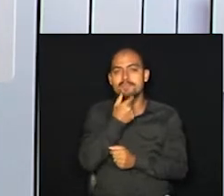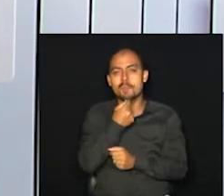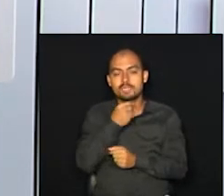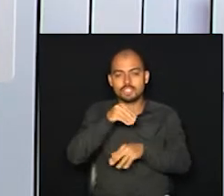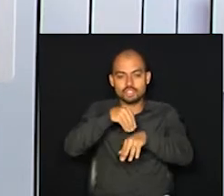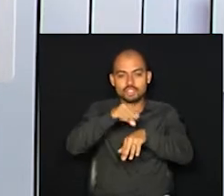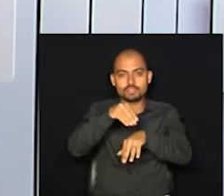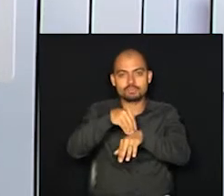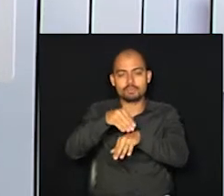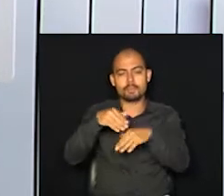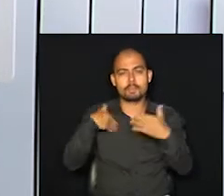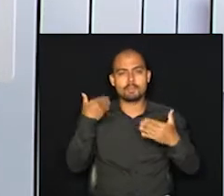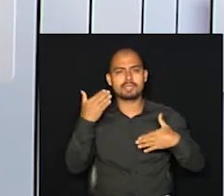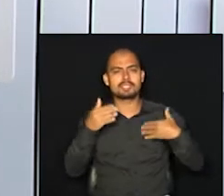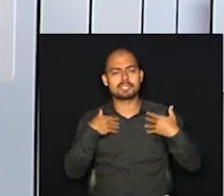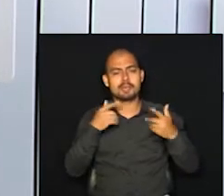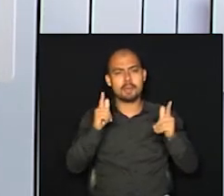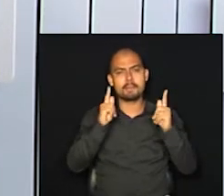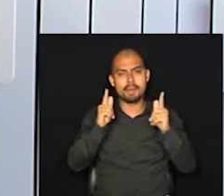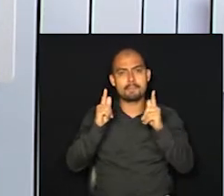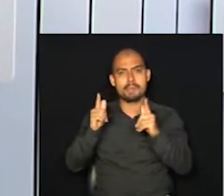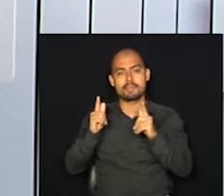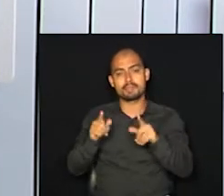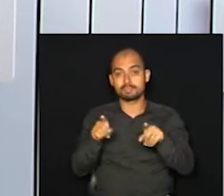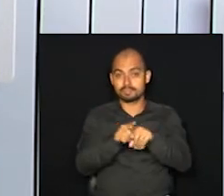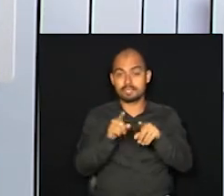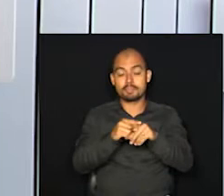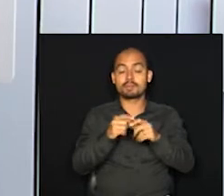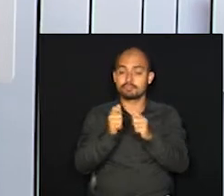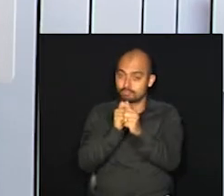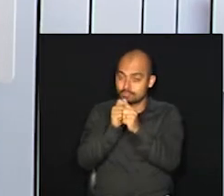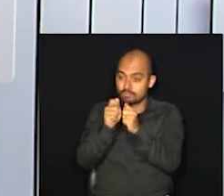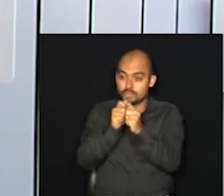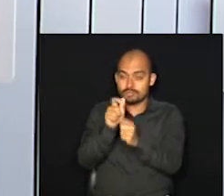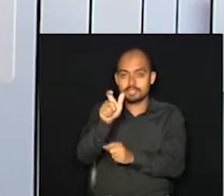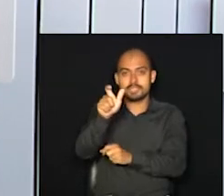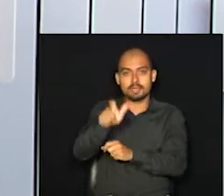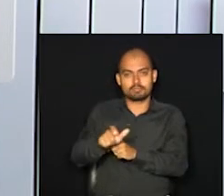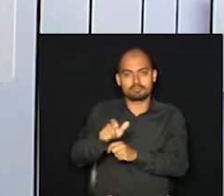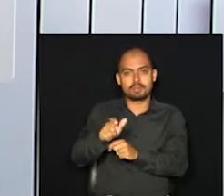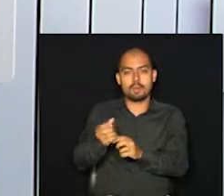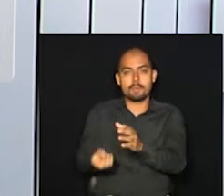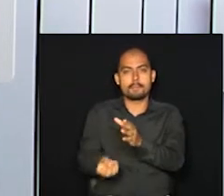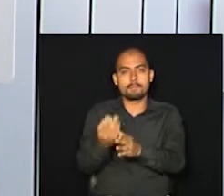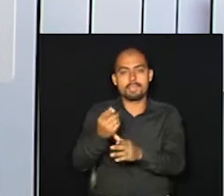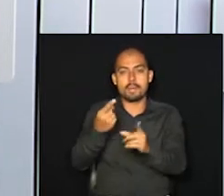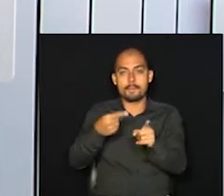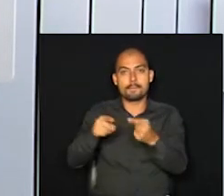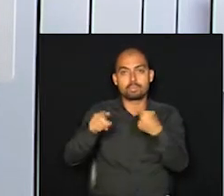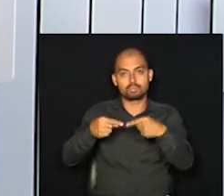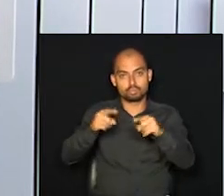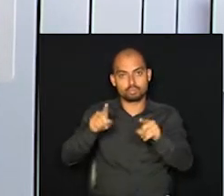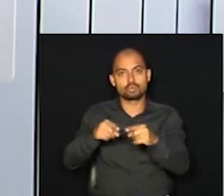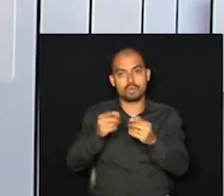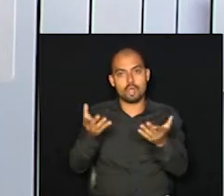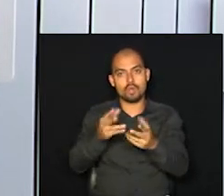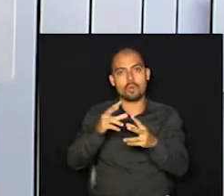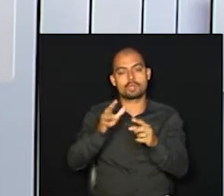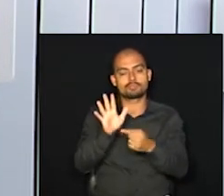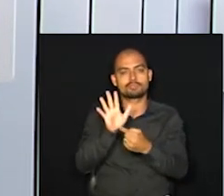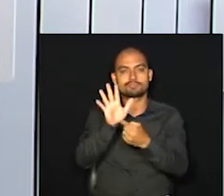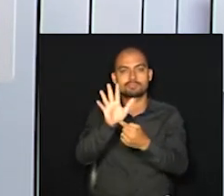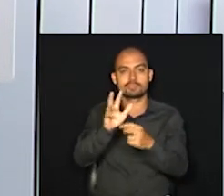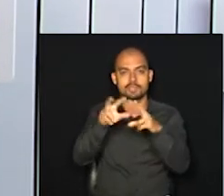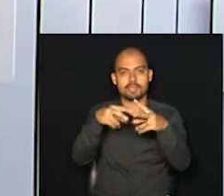dicas de lazer, entretenimento e uma entrevista com um produtor musical indicado ao Grammy que